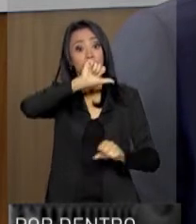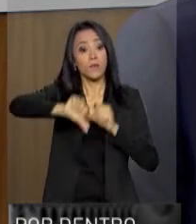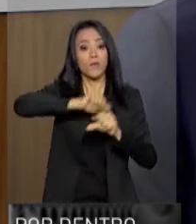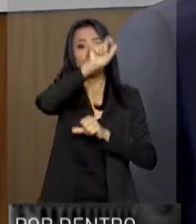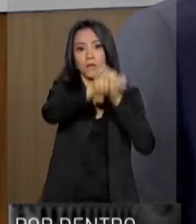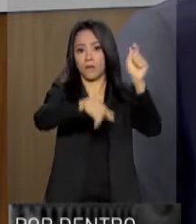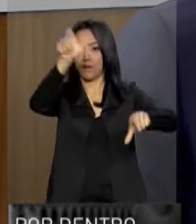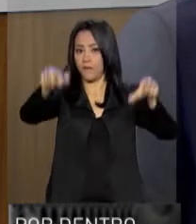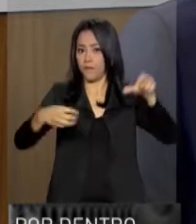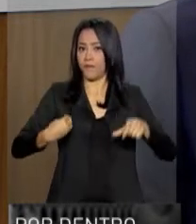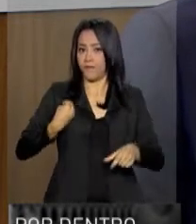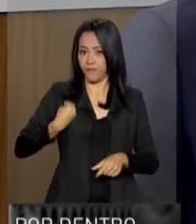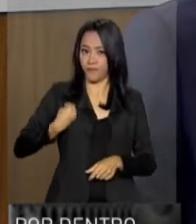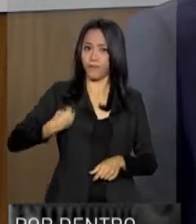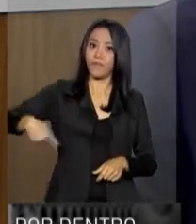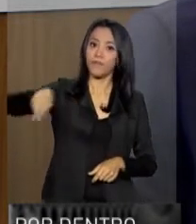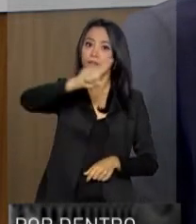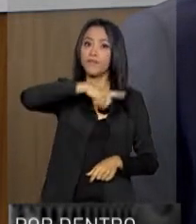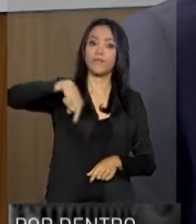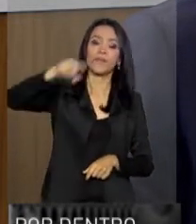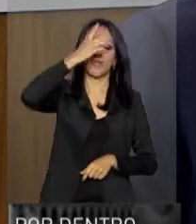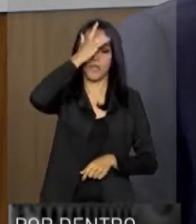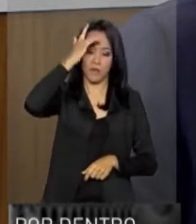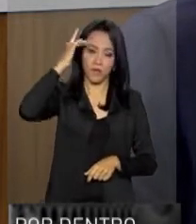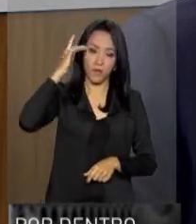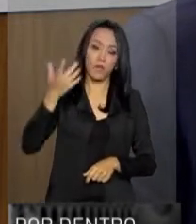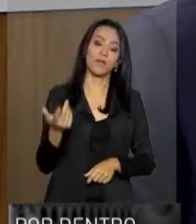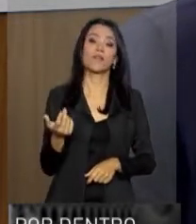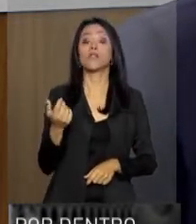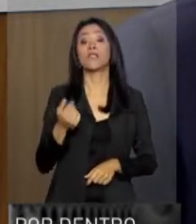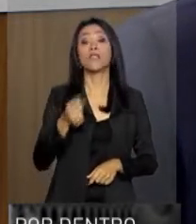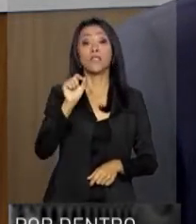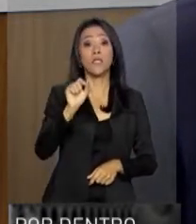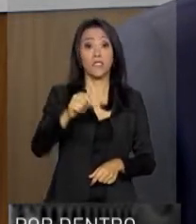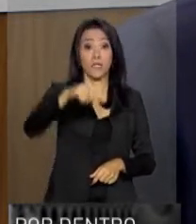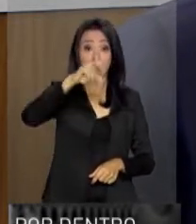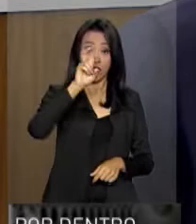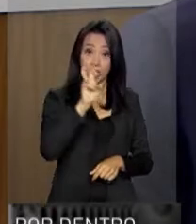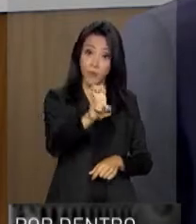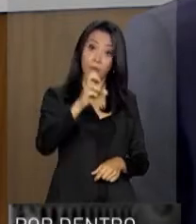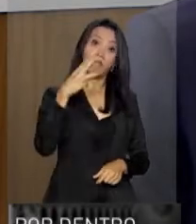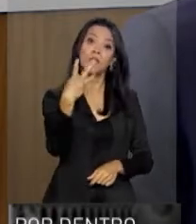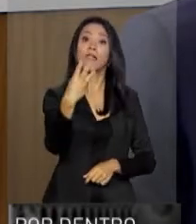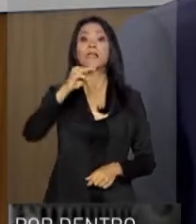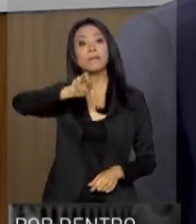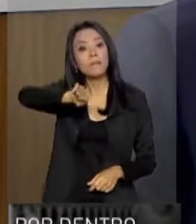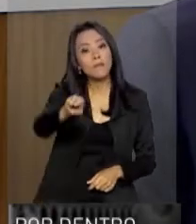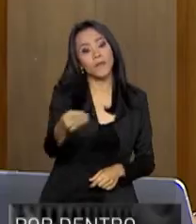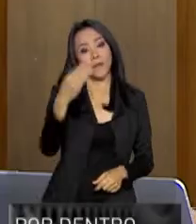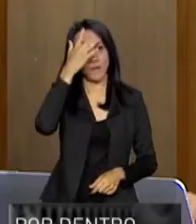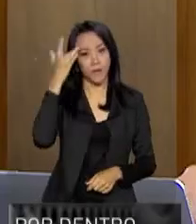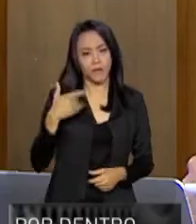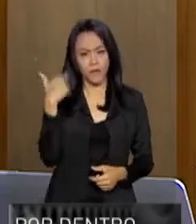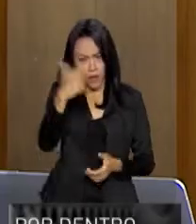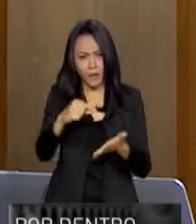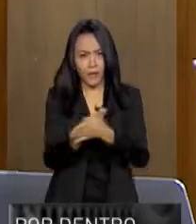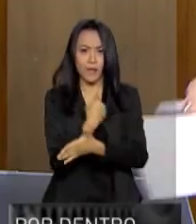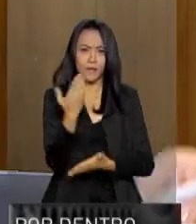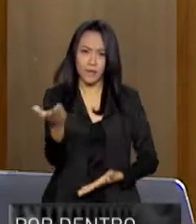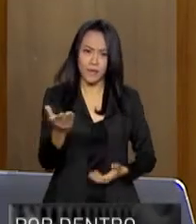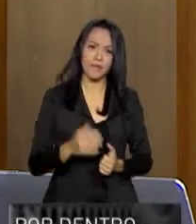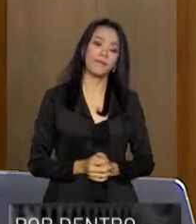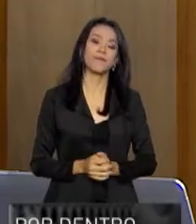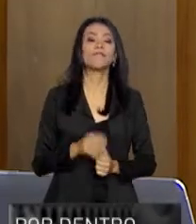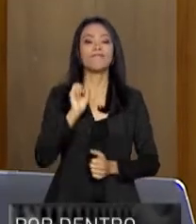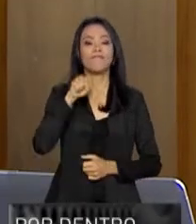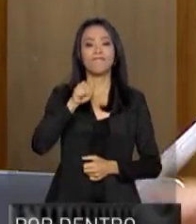e em simples vai mudar a vida de 20 de 53 milhões de brasileiros estejam mais alguma pergunta para o ministro sem